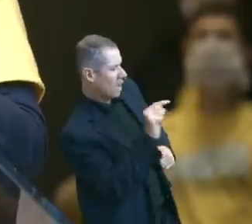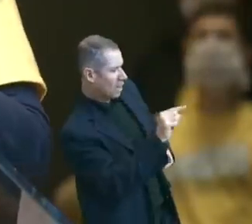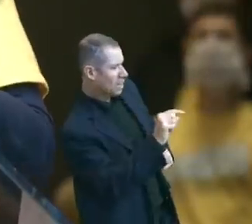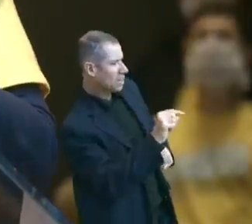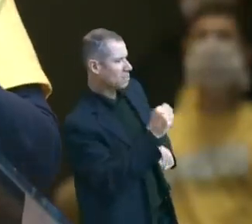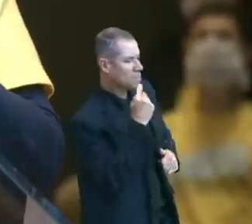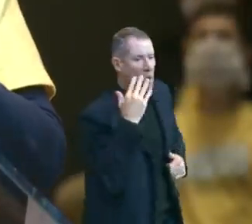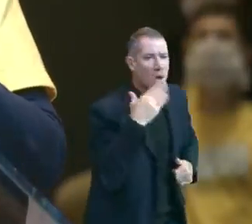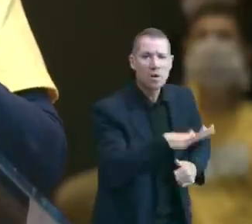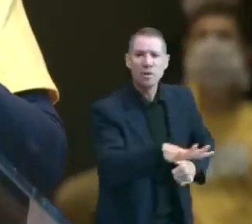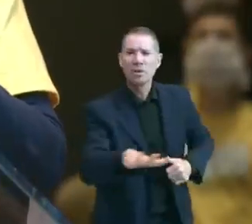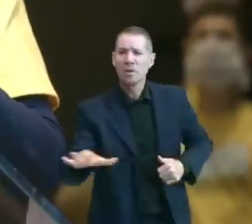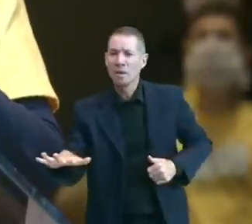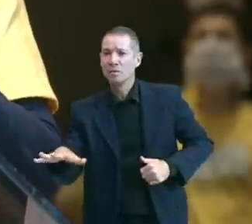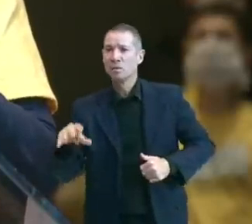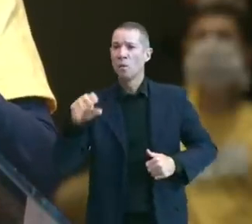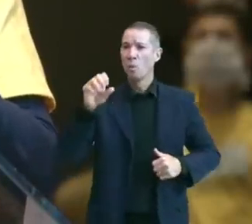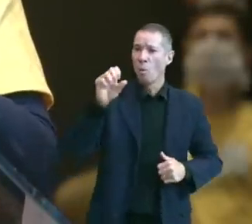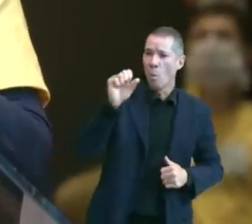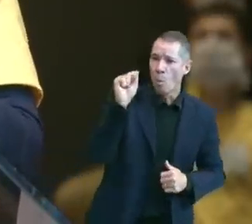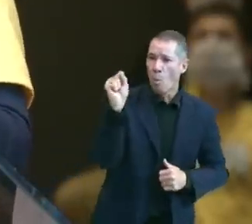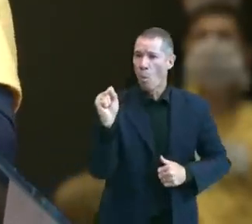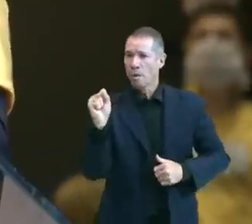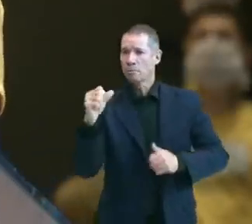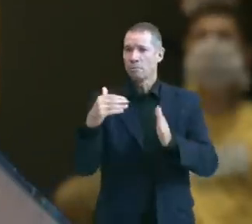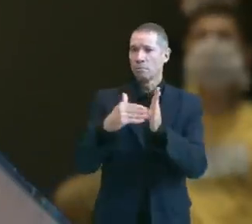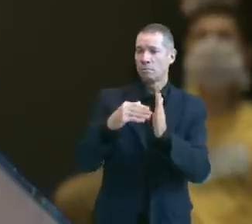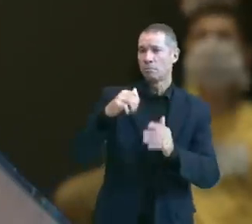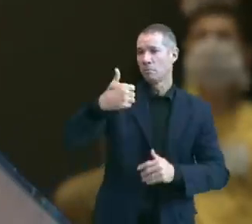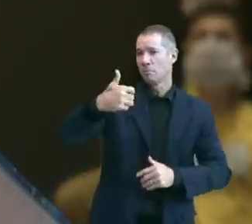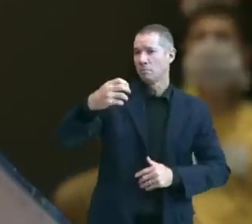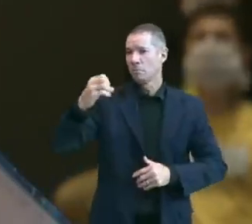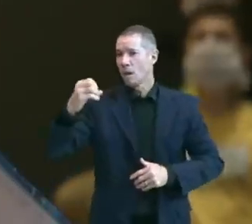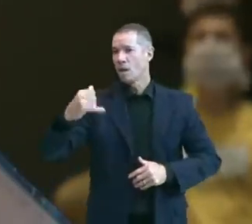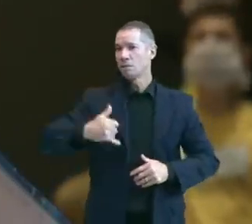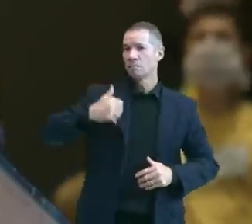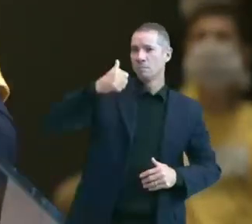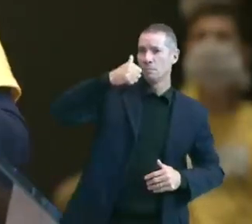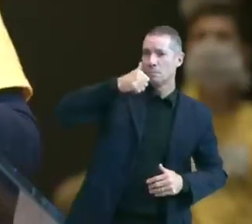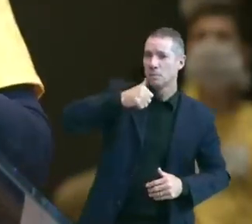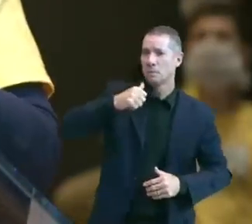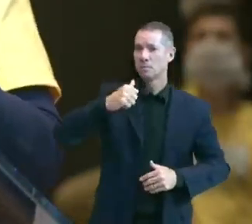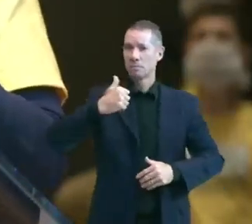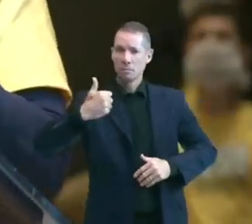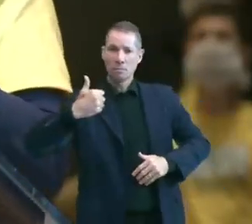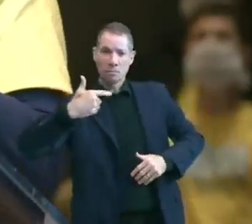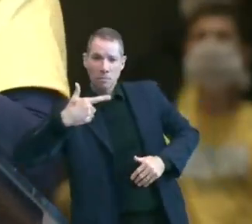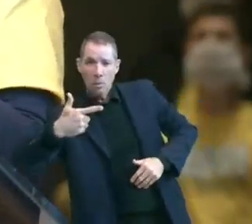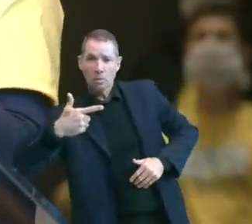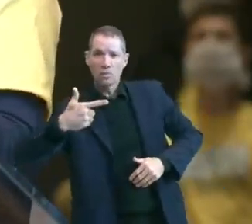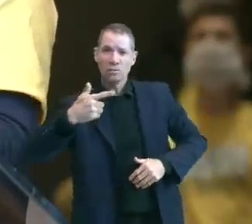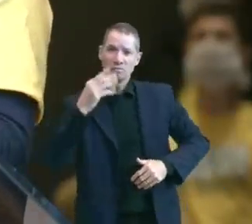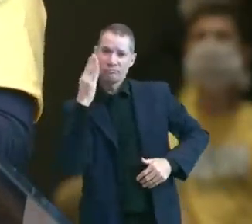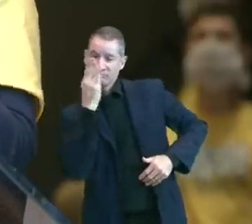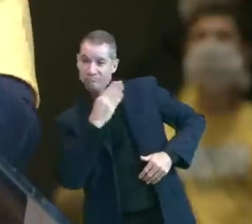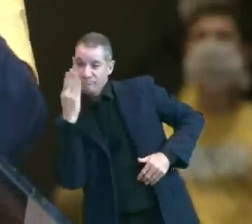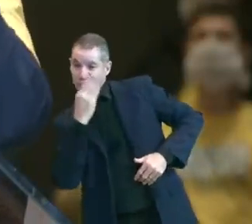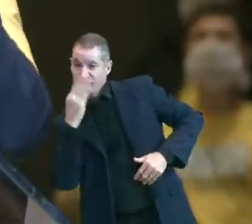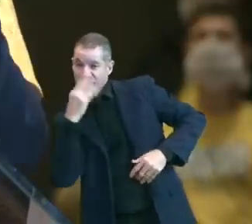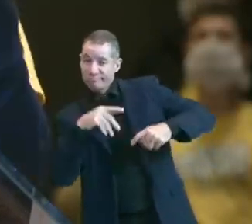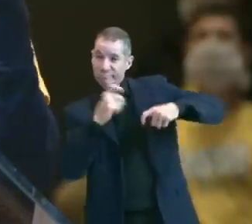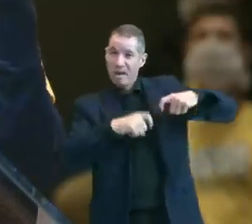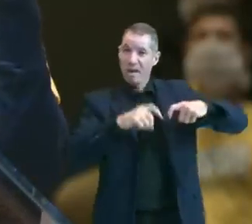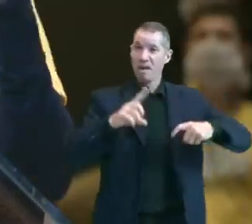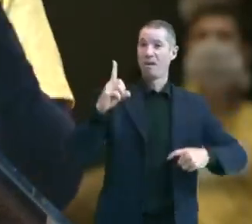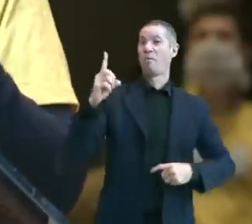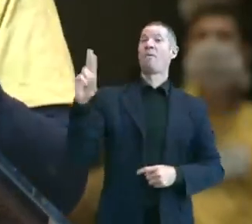estão crianças de 8, 10, meninas de 12 anos, se prostituindo por